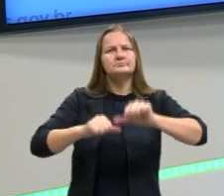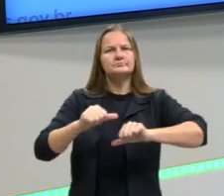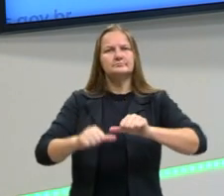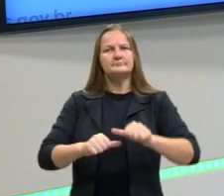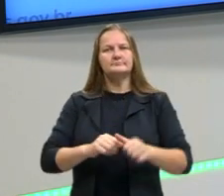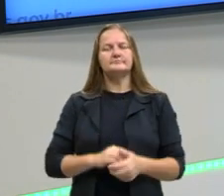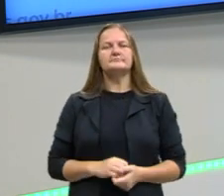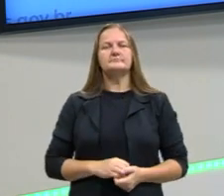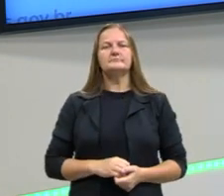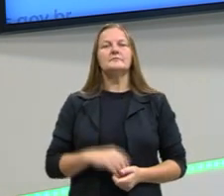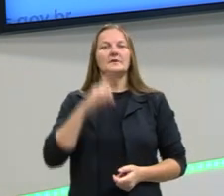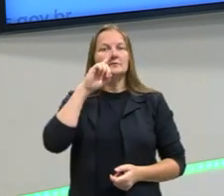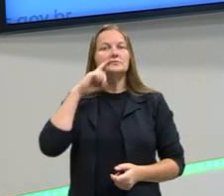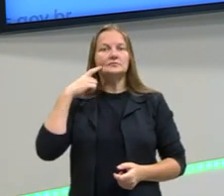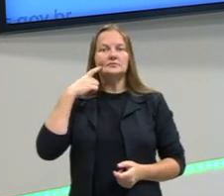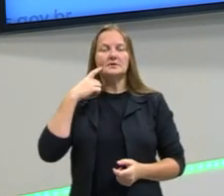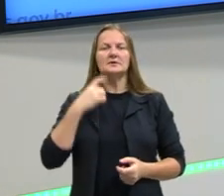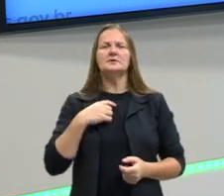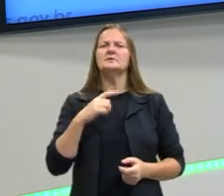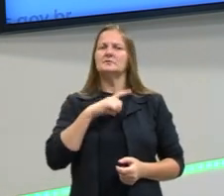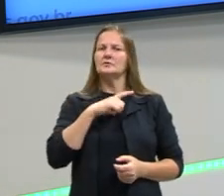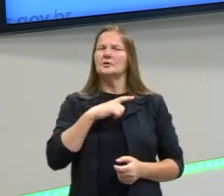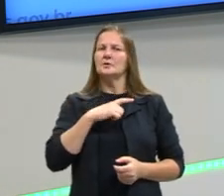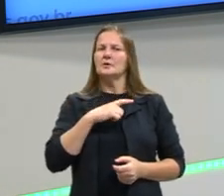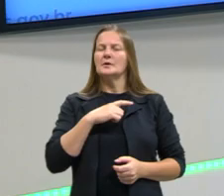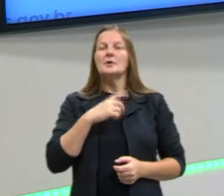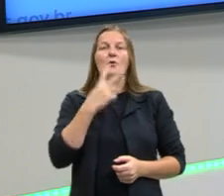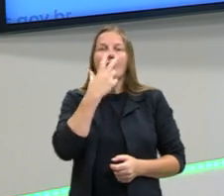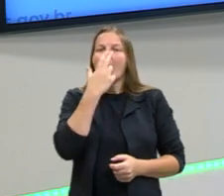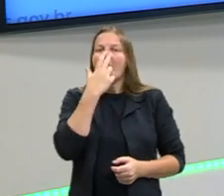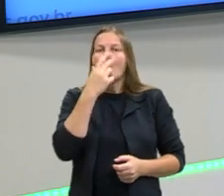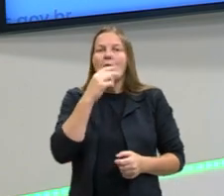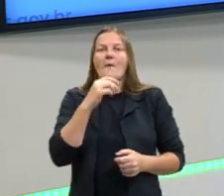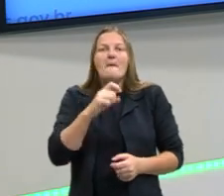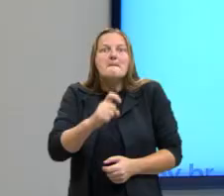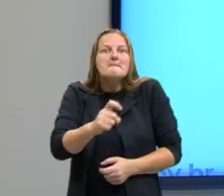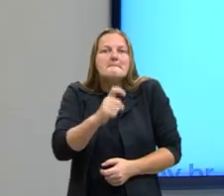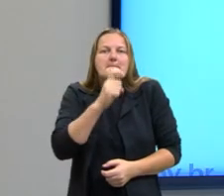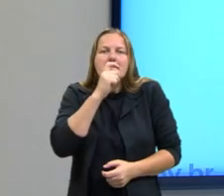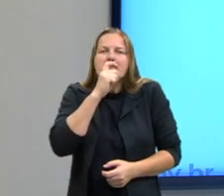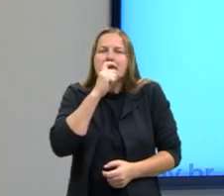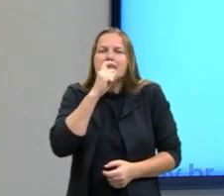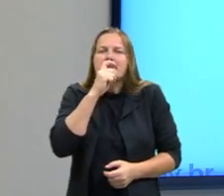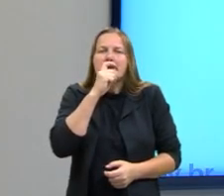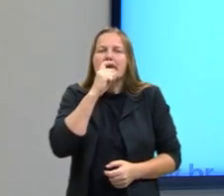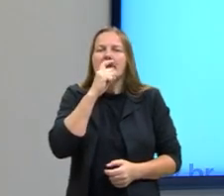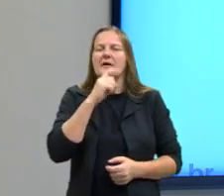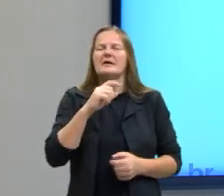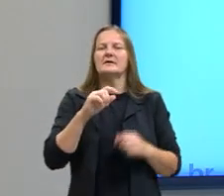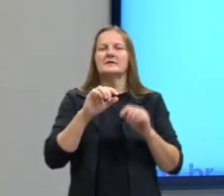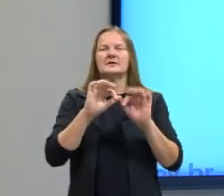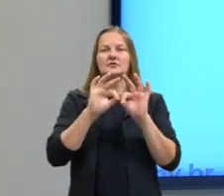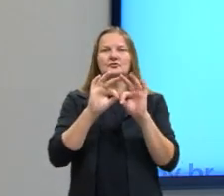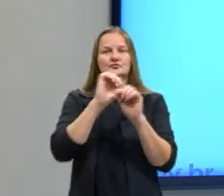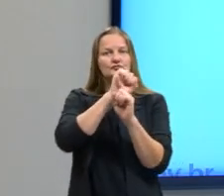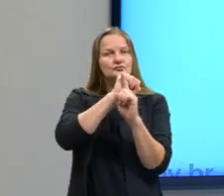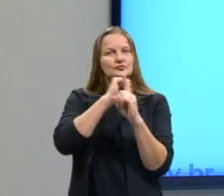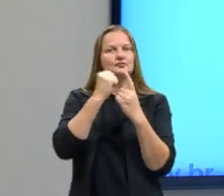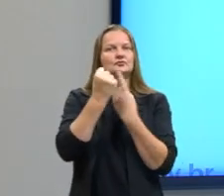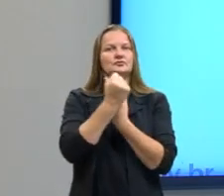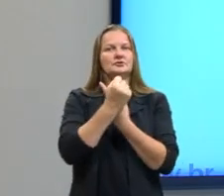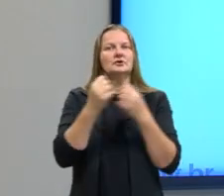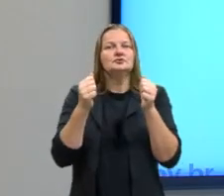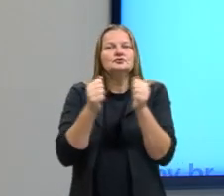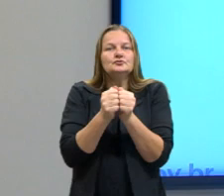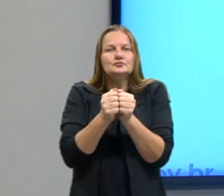o Emily dukai é considerado um dos Pais da sociologia junto com o Augusto Comte porque o que